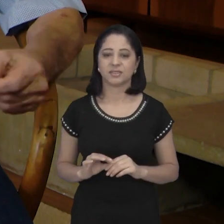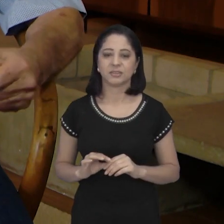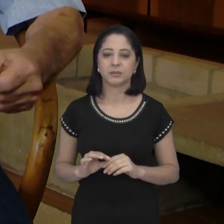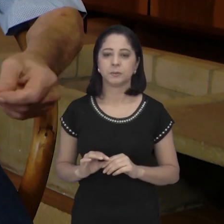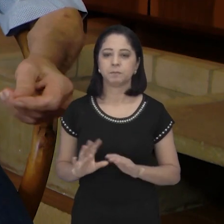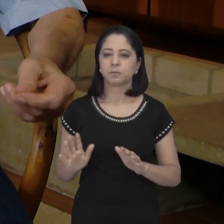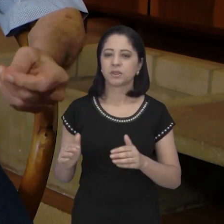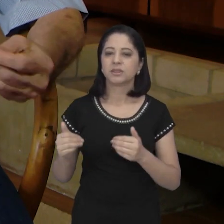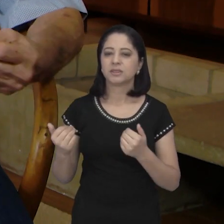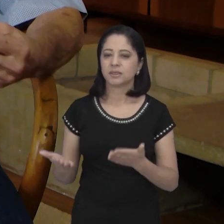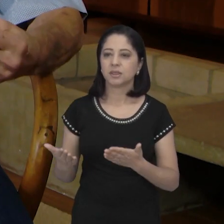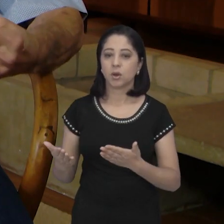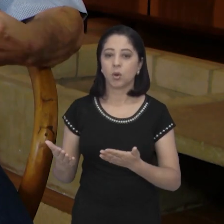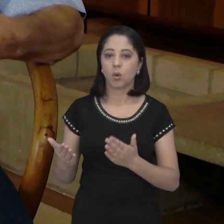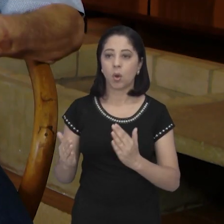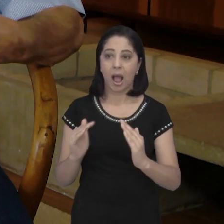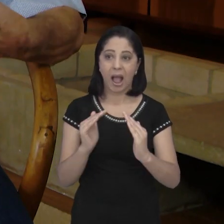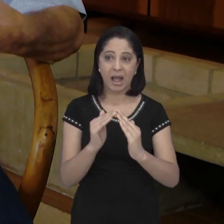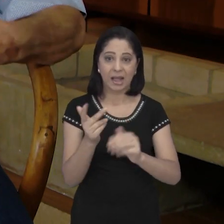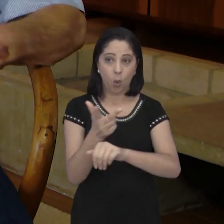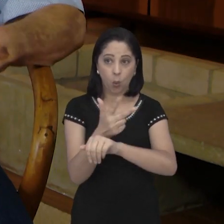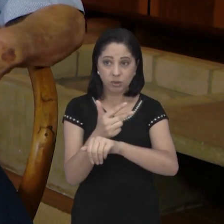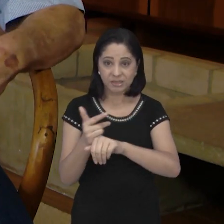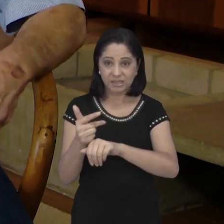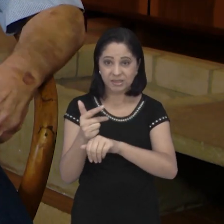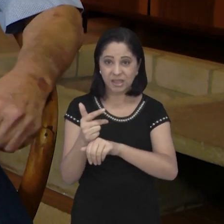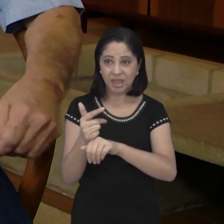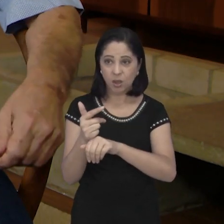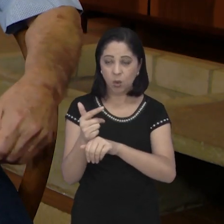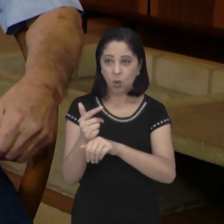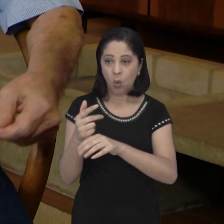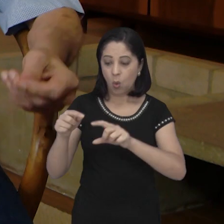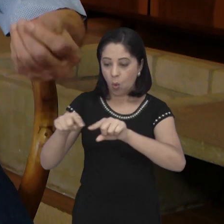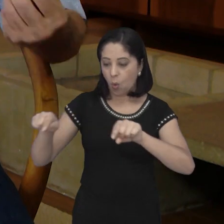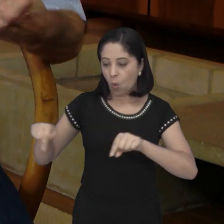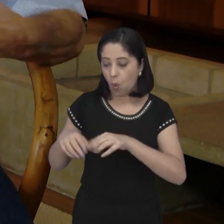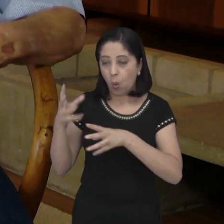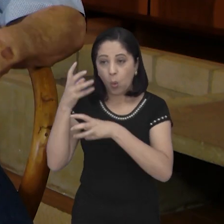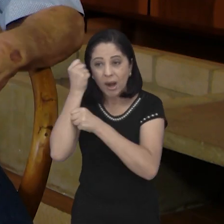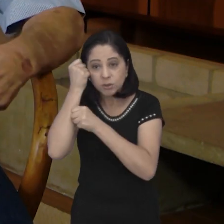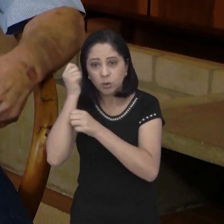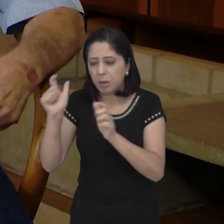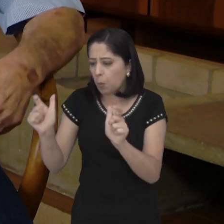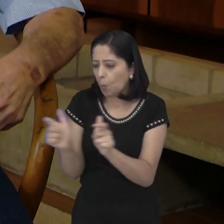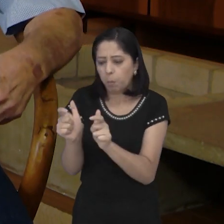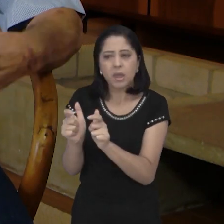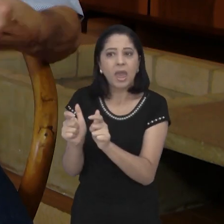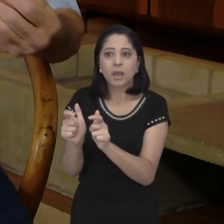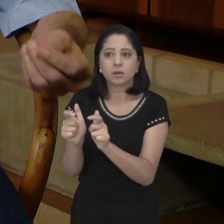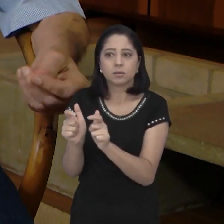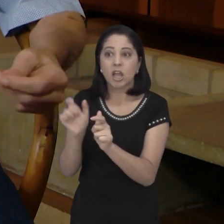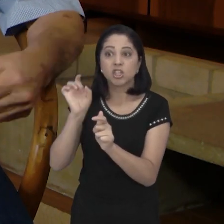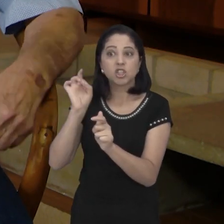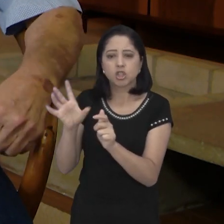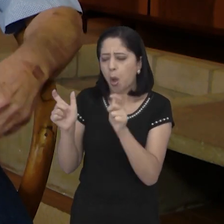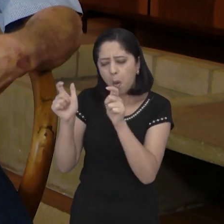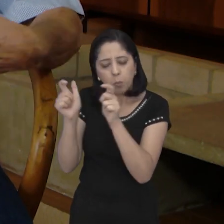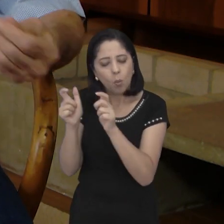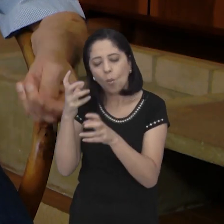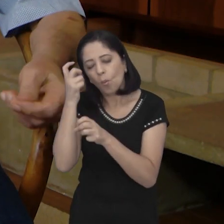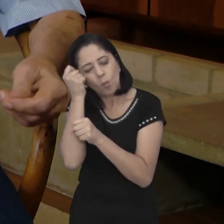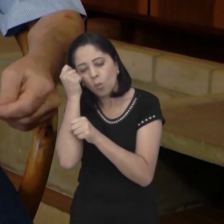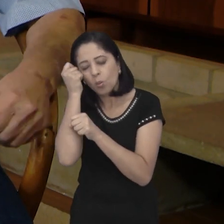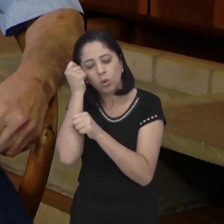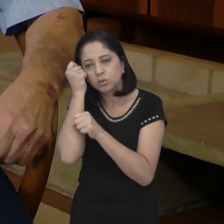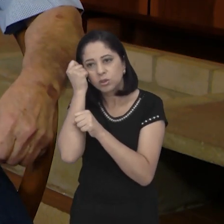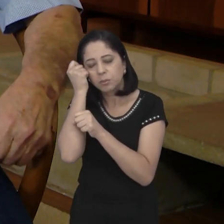começa a receber no desenho algumas informações do caráter dele, da forma como